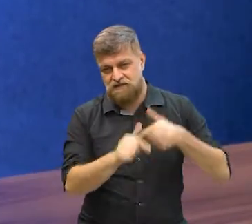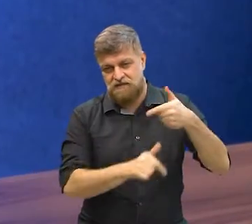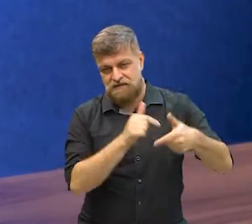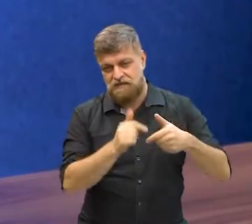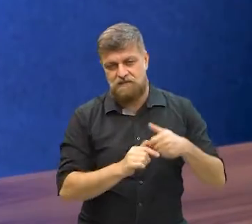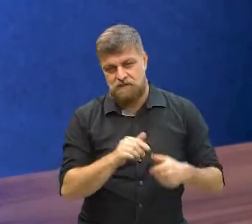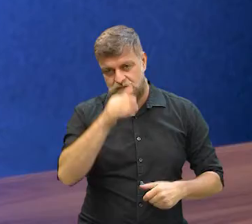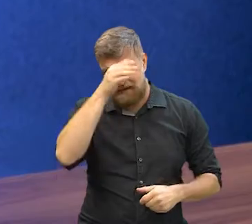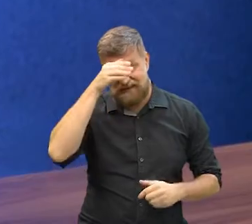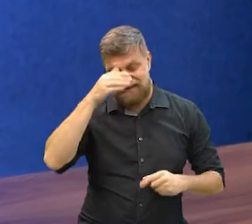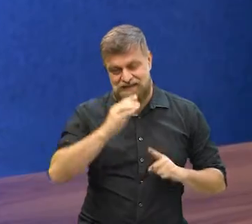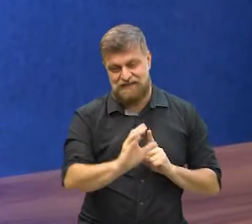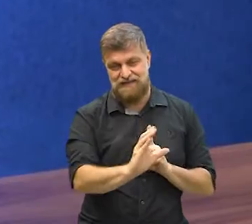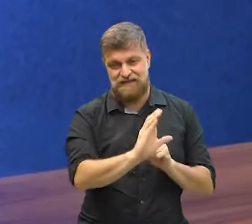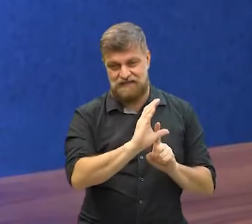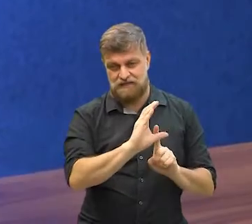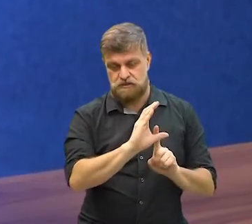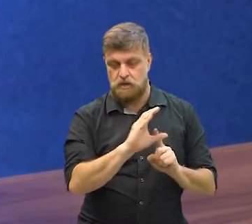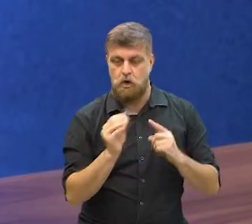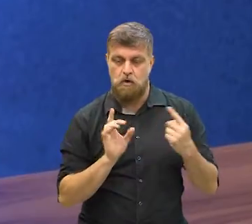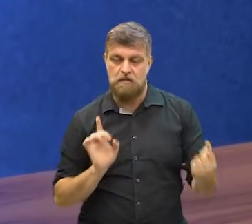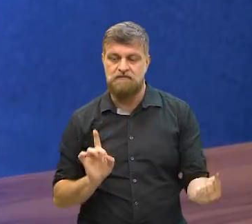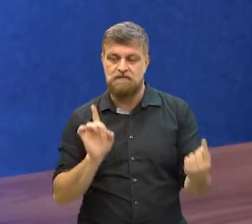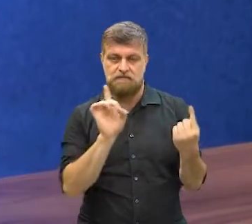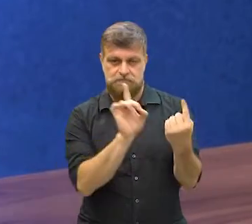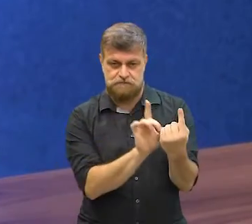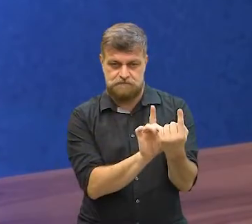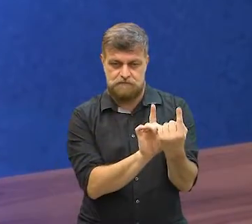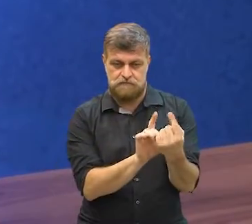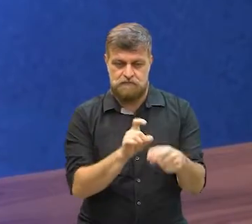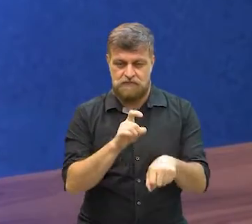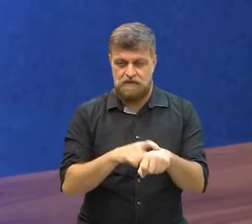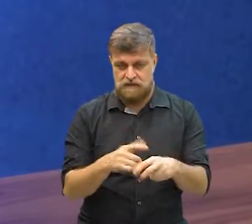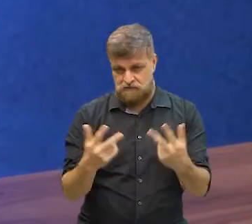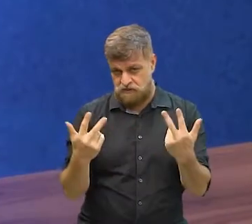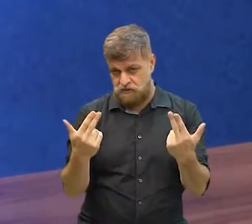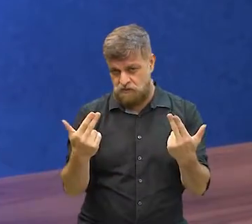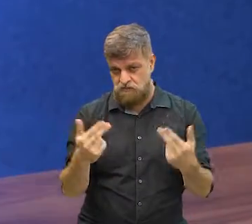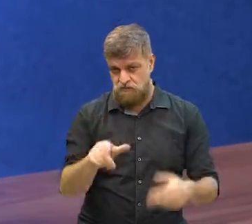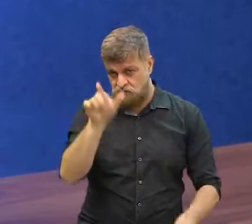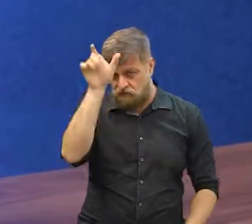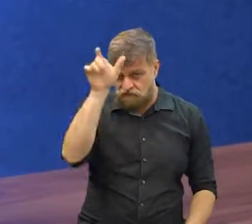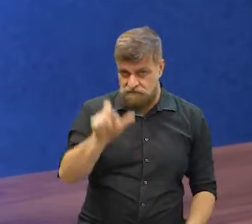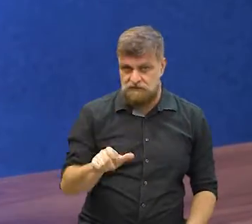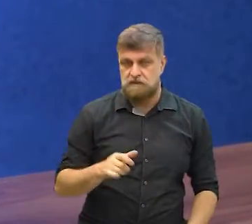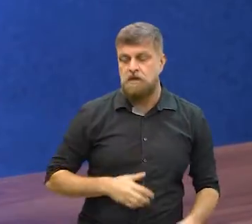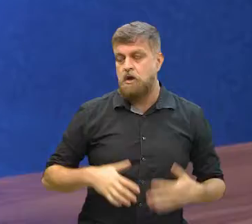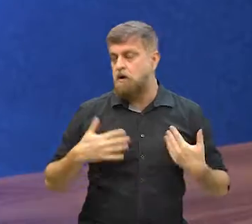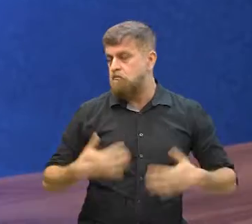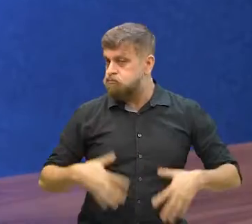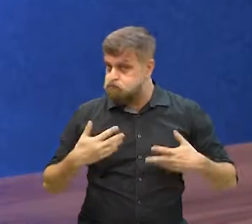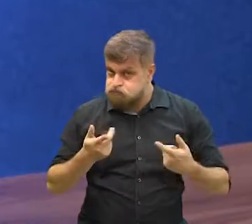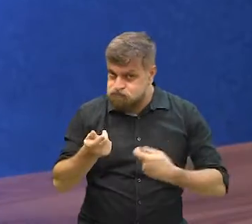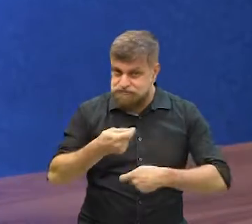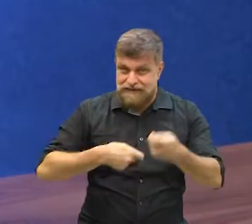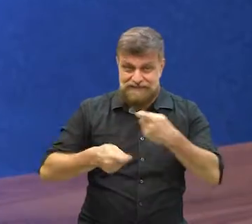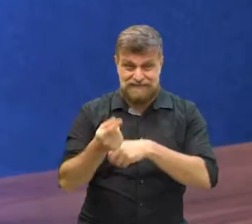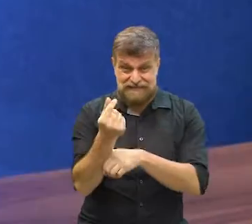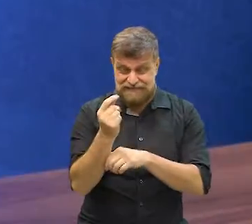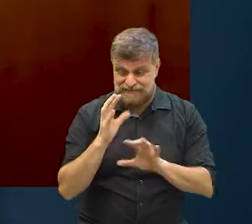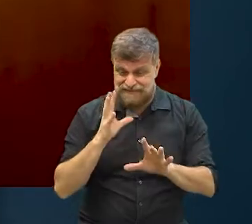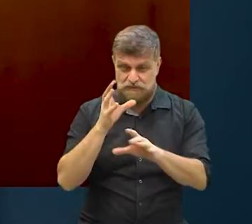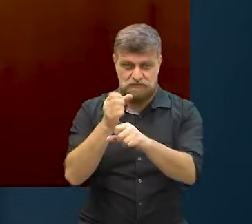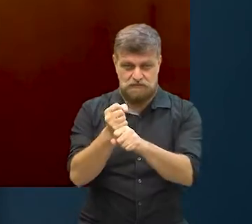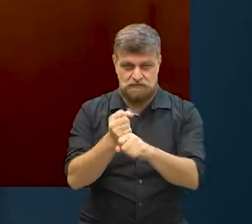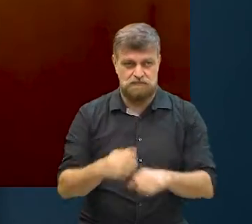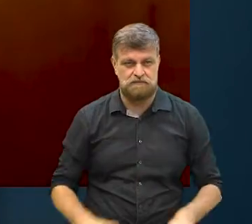para cliente? Como você chega a cliente e, ao mesmo tempo, dar conta, como se diz, de administrar tudo